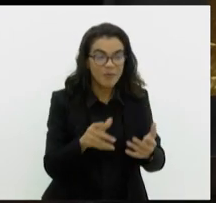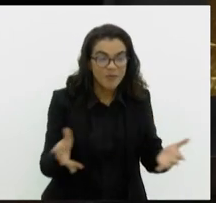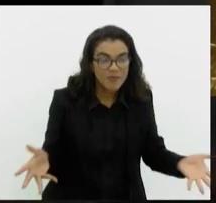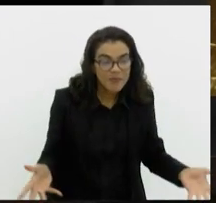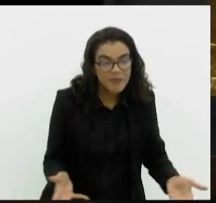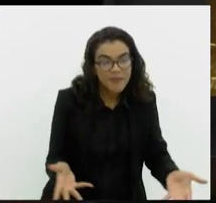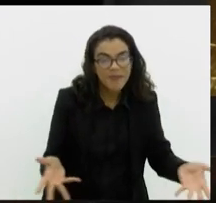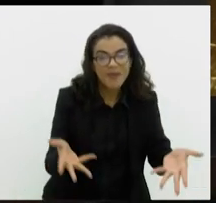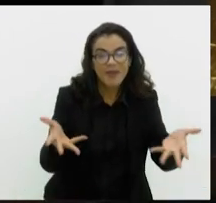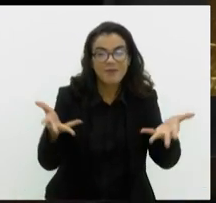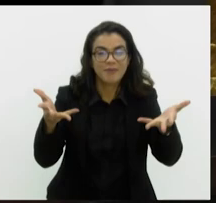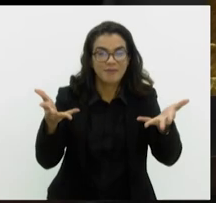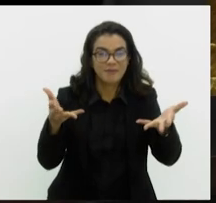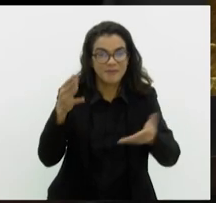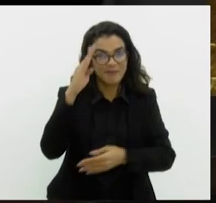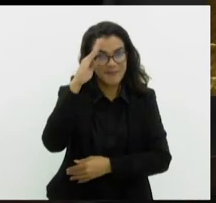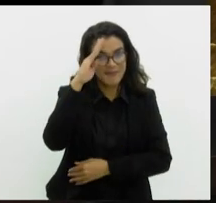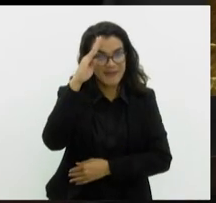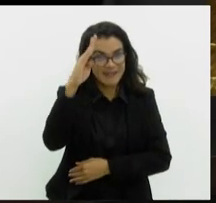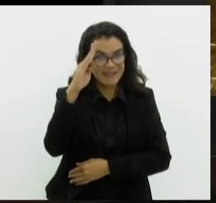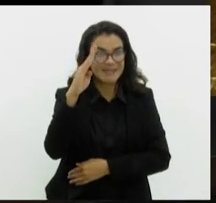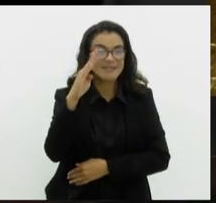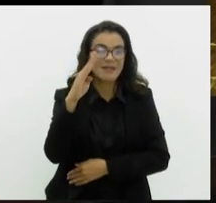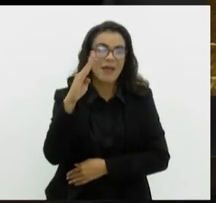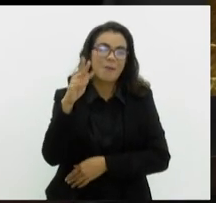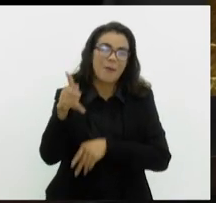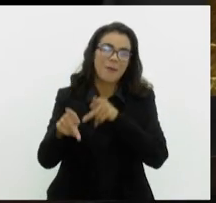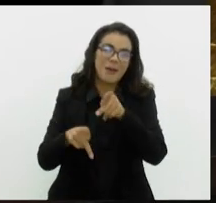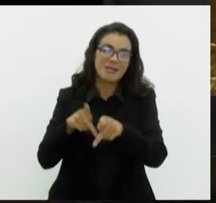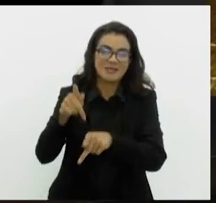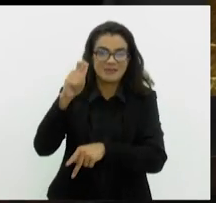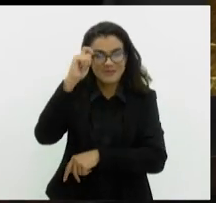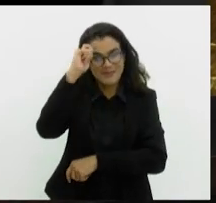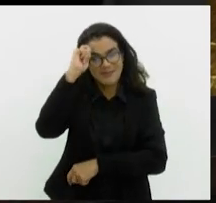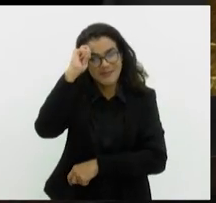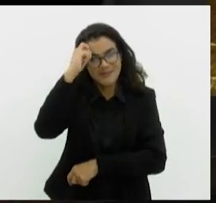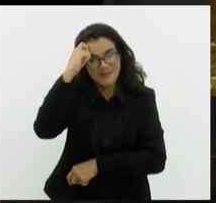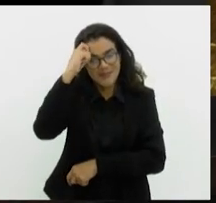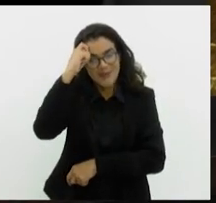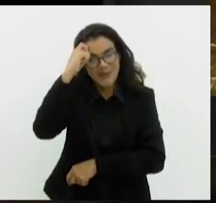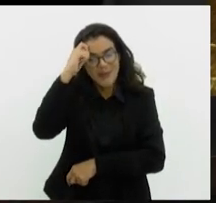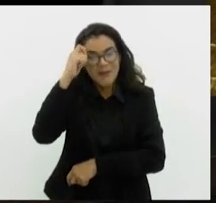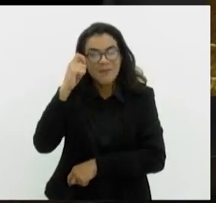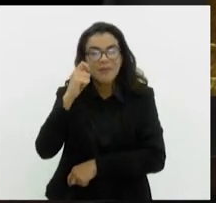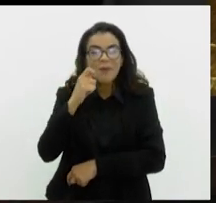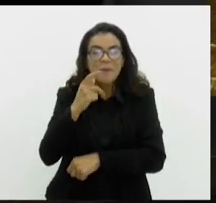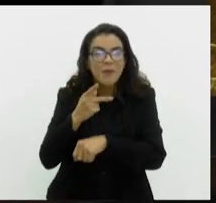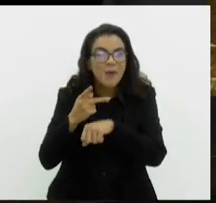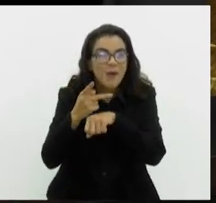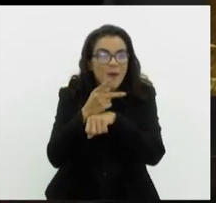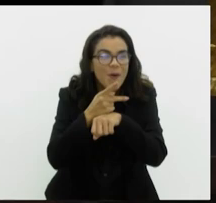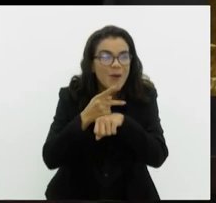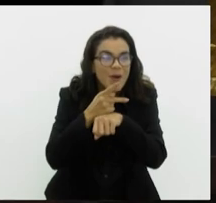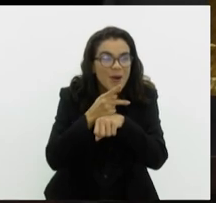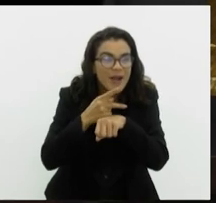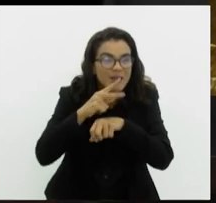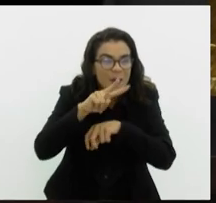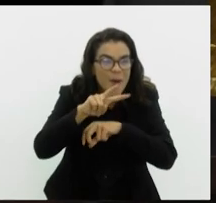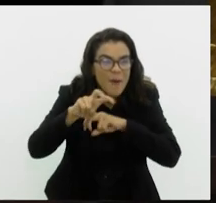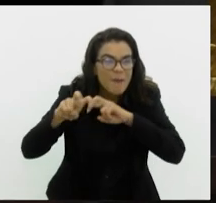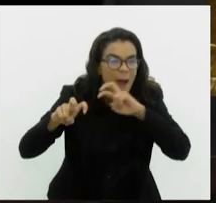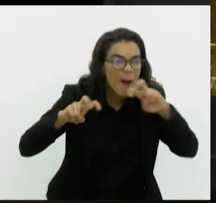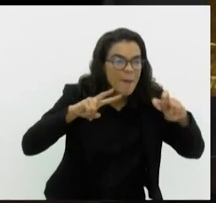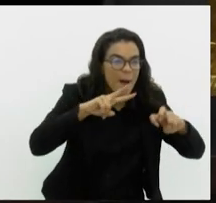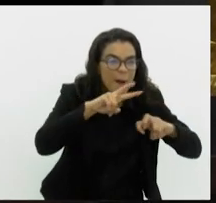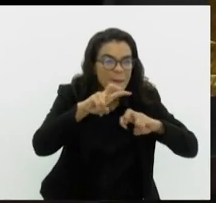todos, principalmente ao nosso povo preto, essa busca constante pelo saber, pela dignidade de